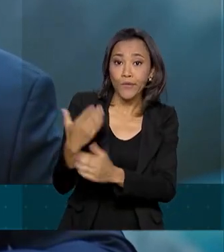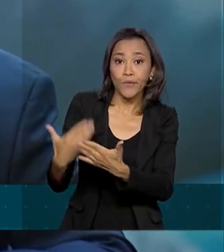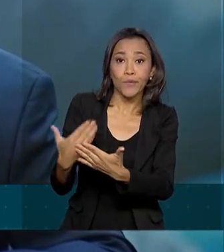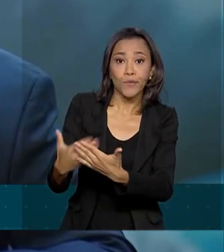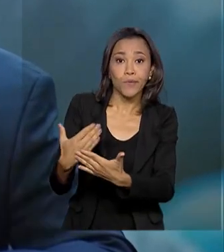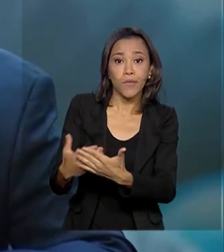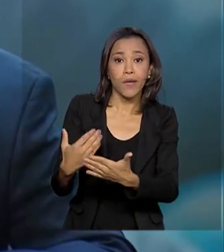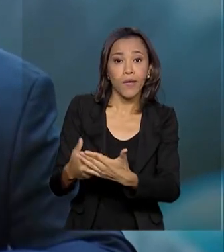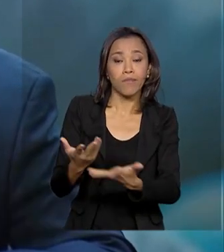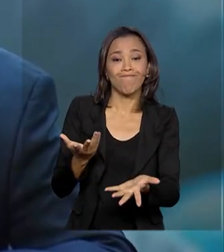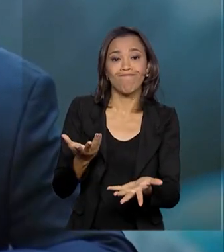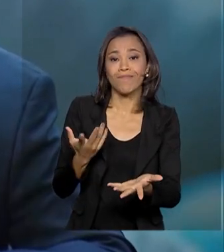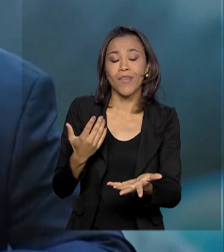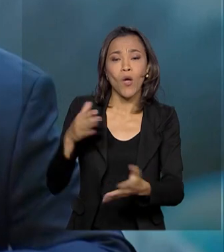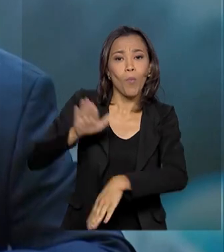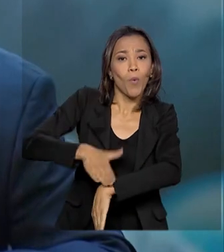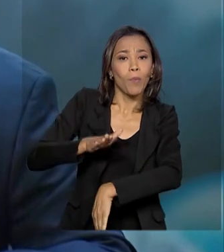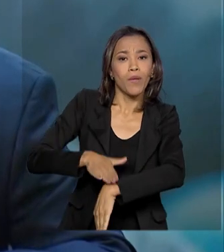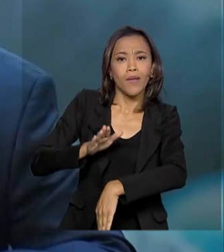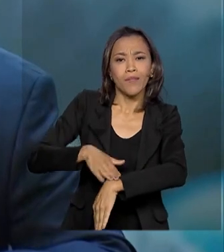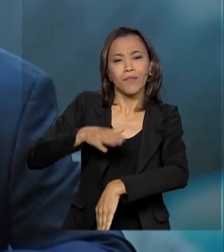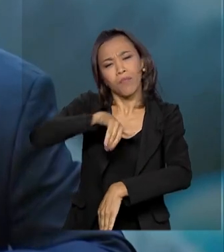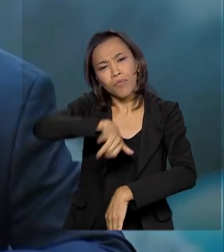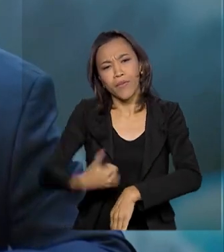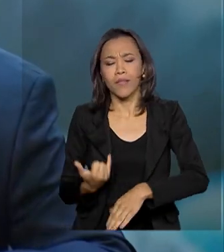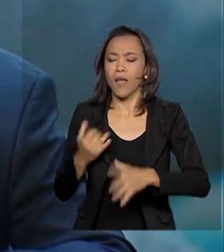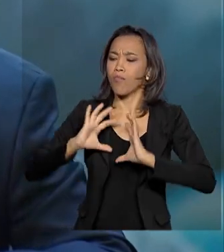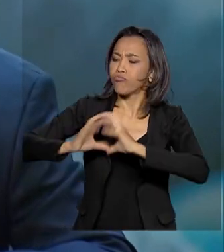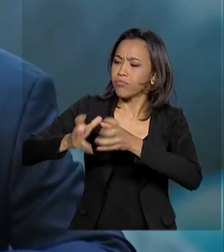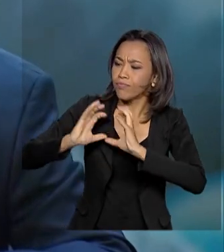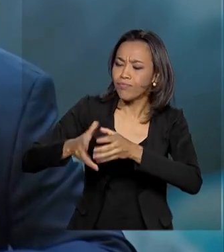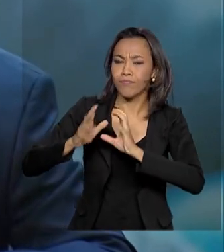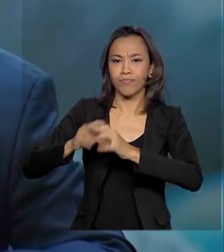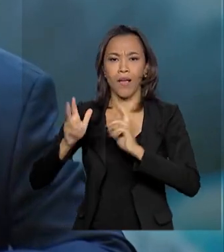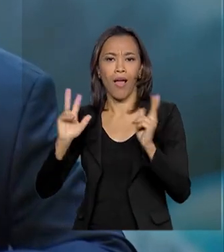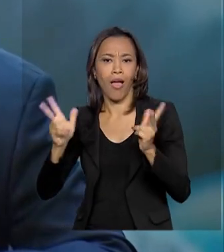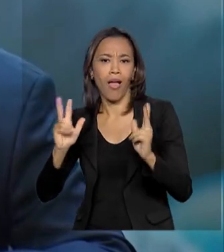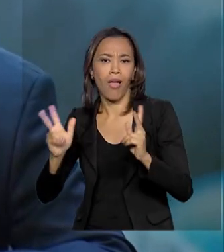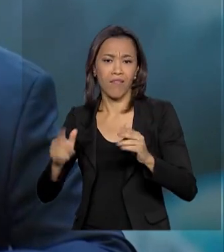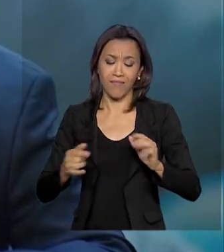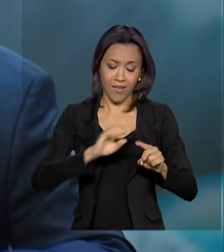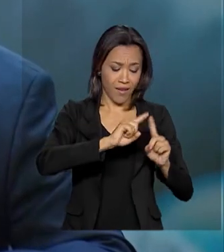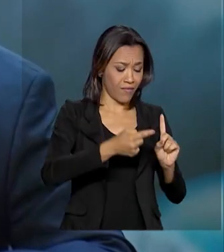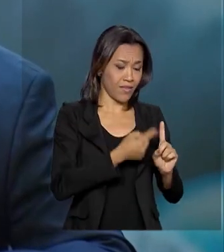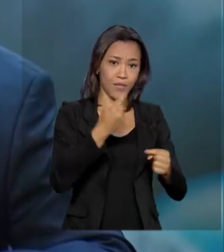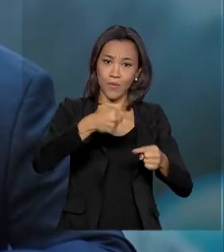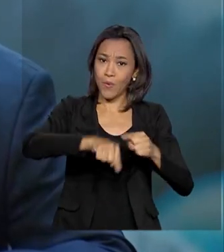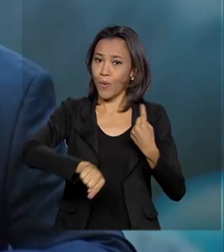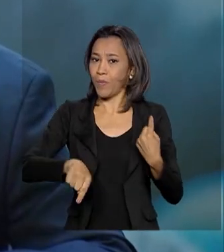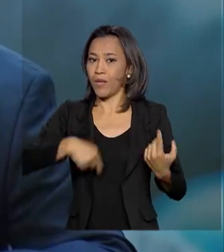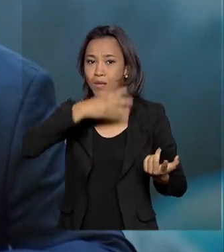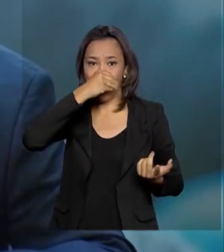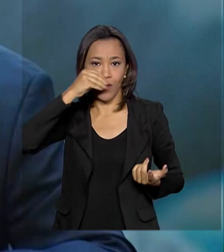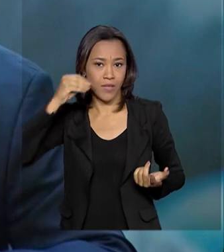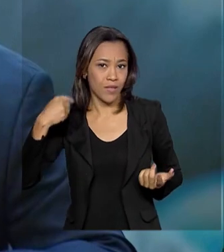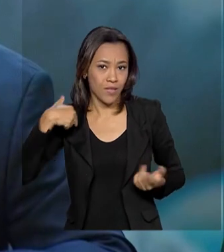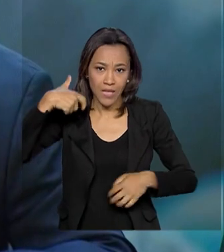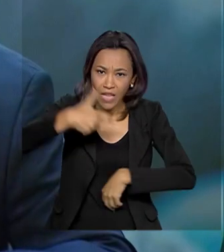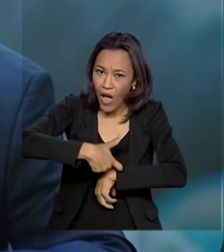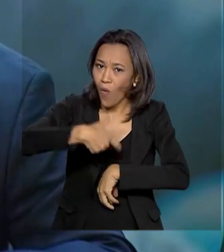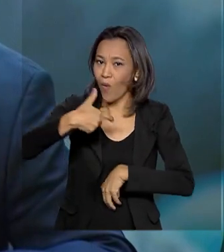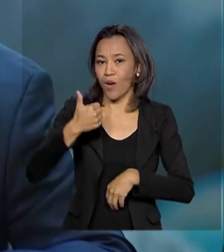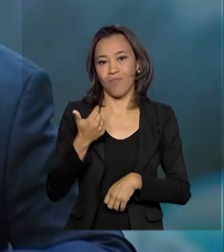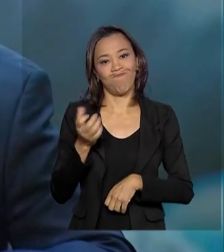convivência, que é o momento de você estar com a sua turma, de você estar junto. Gravidez não combina com a adolescência, não está na hora.